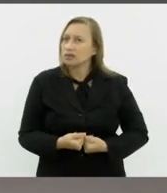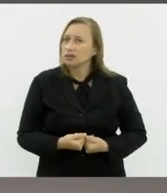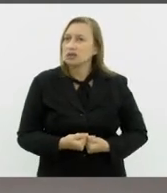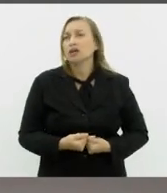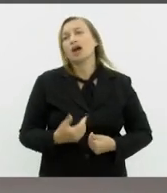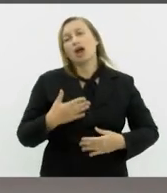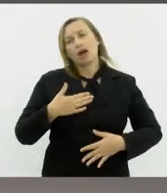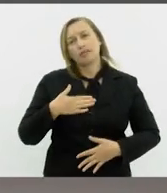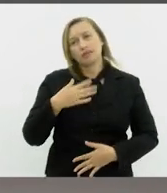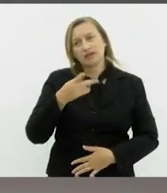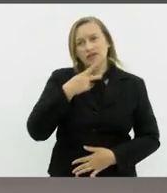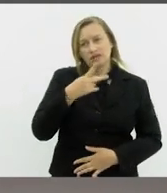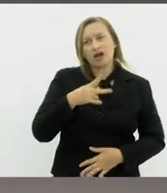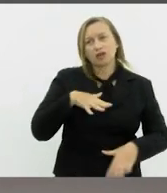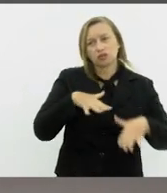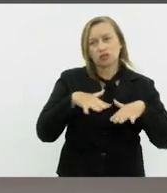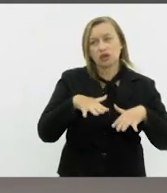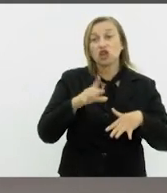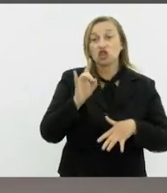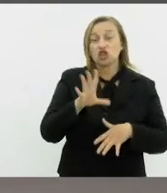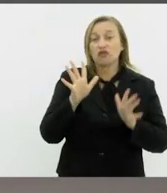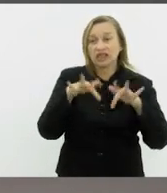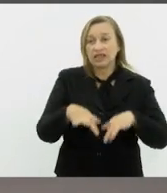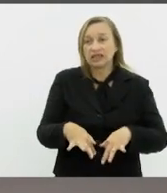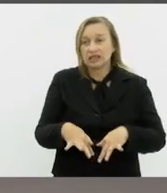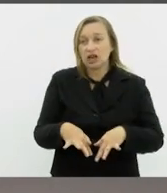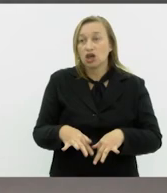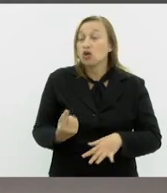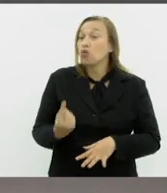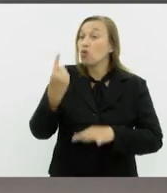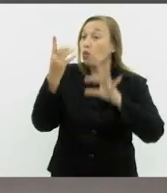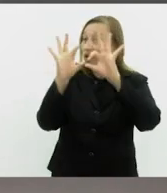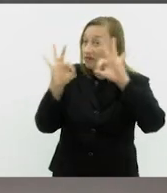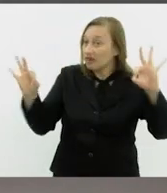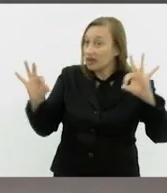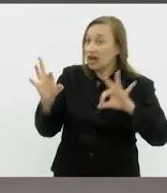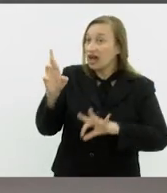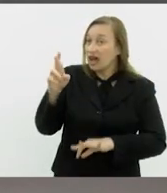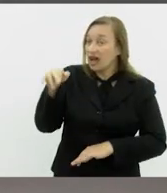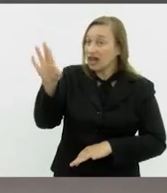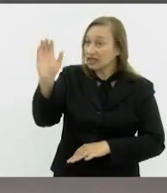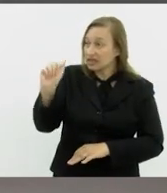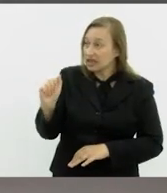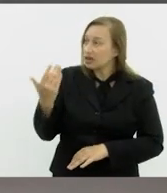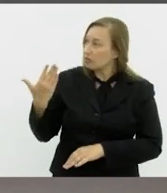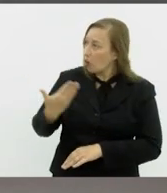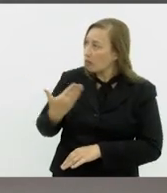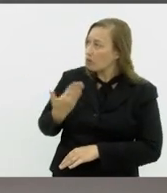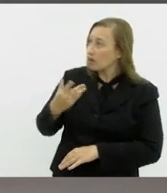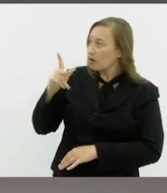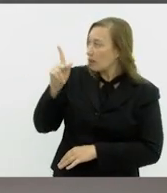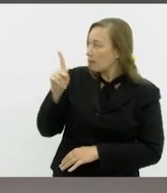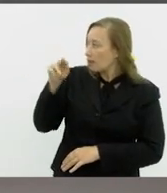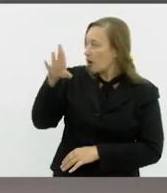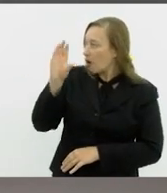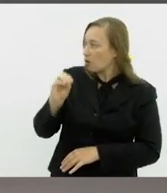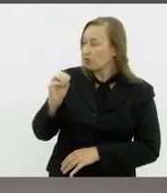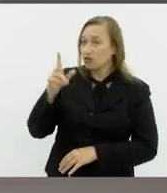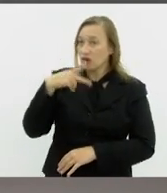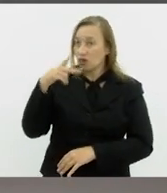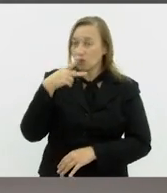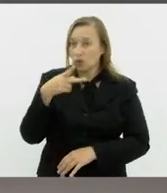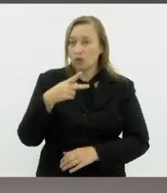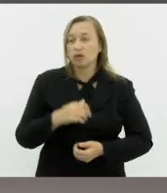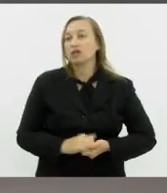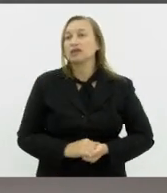Essa é a posição do nosso movimento. Eu vou só finalizar com uma frase da Hannah Arendt, que o meu amigo Paulo Saad botou no grupo, que eu